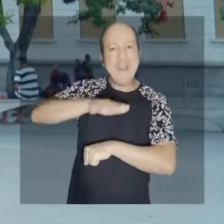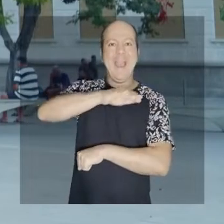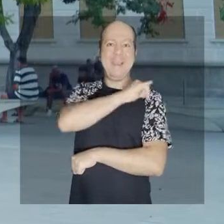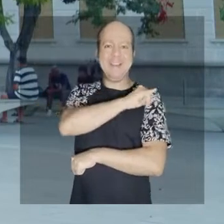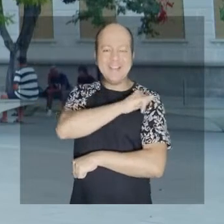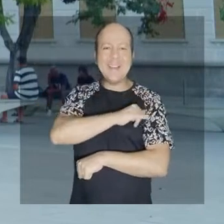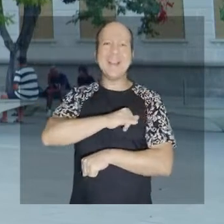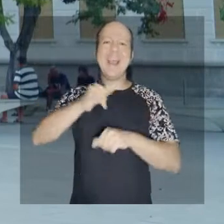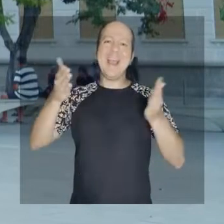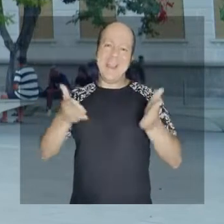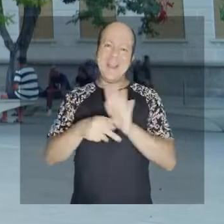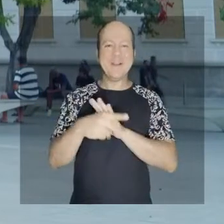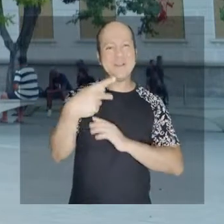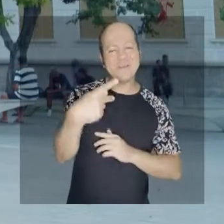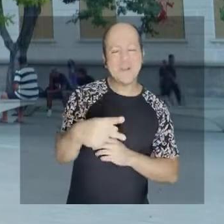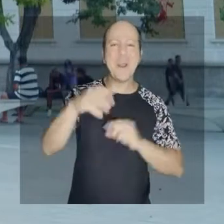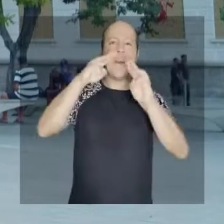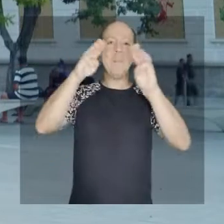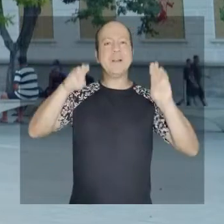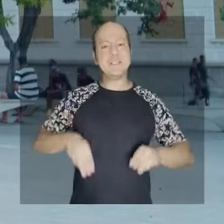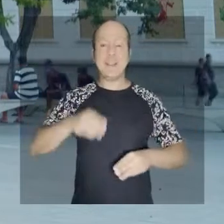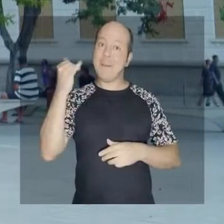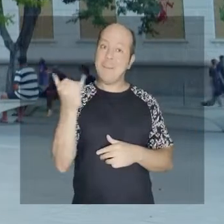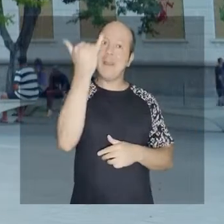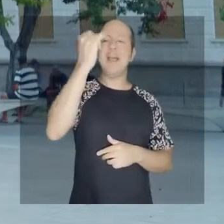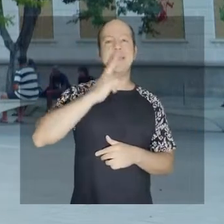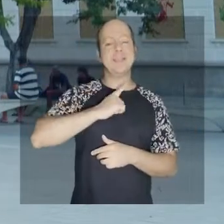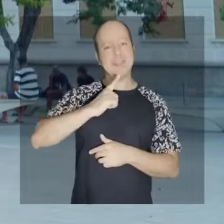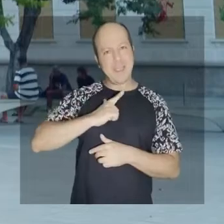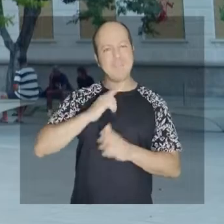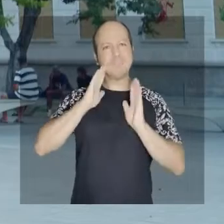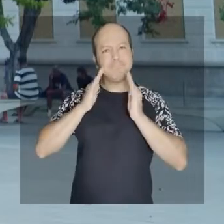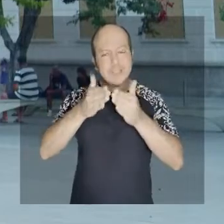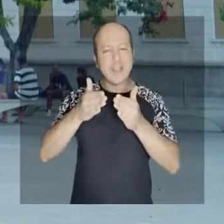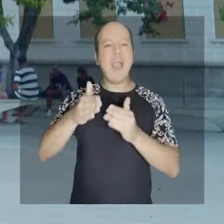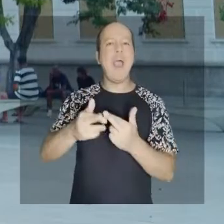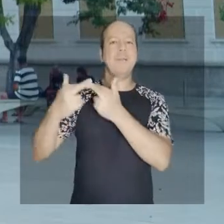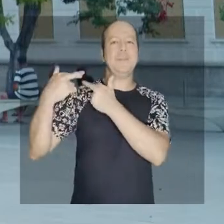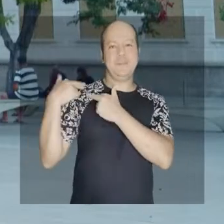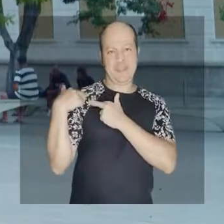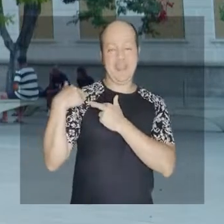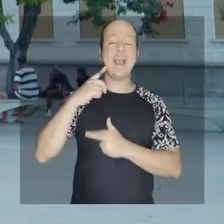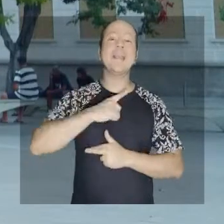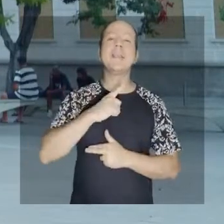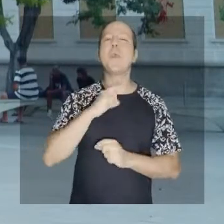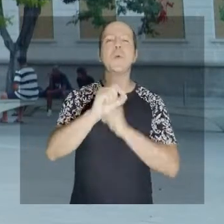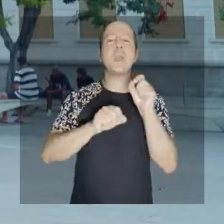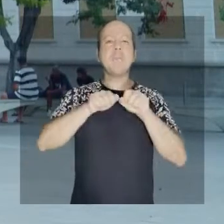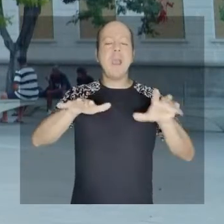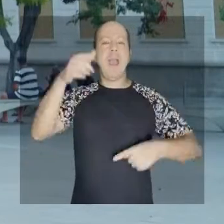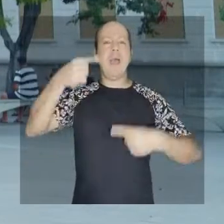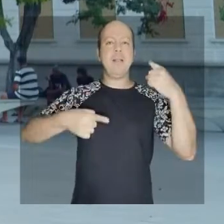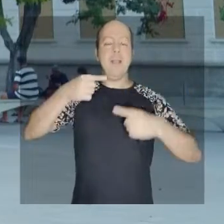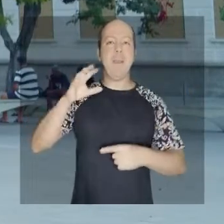Janeiro. Sandra Sérgio. É um dos museus mais importantes do Rio e com isso ele traz também uma grande responsabilidade. Diretora executiva do Mar. De discutir